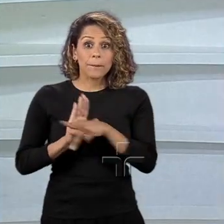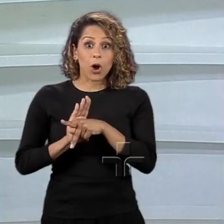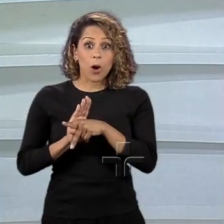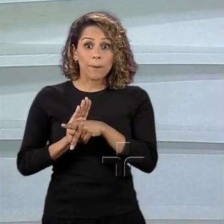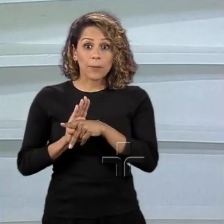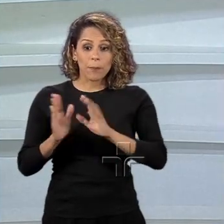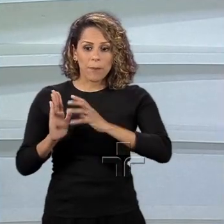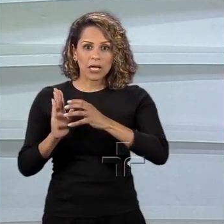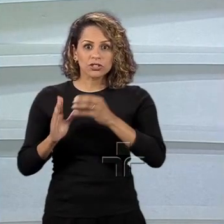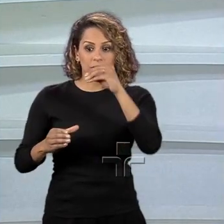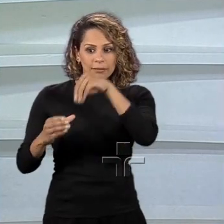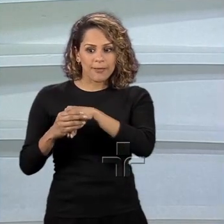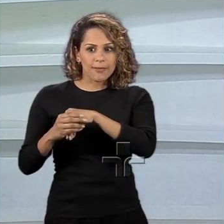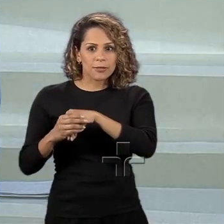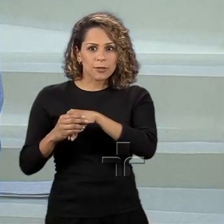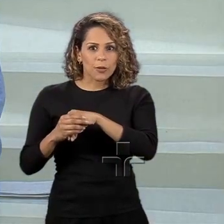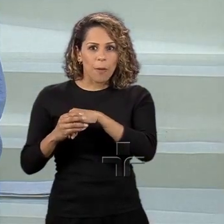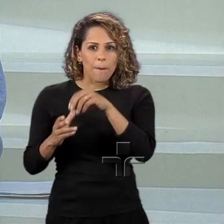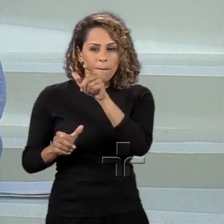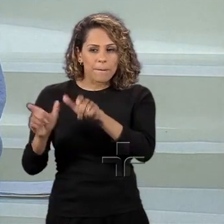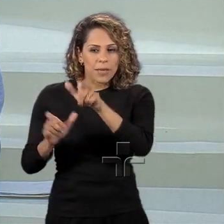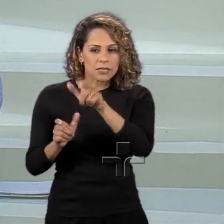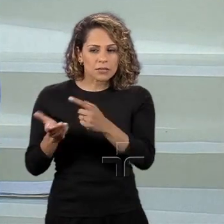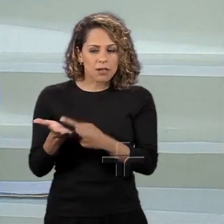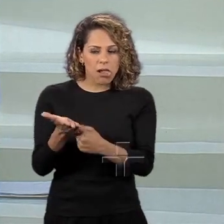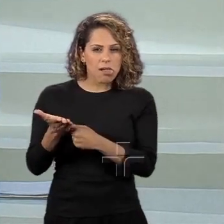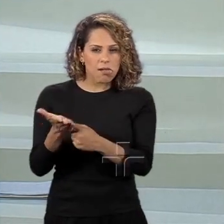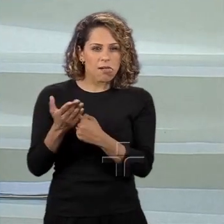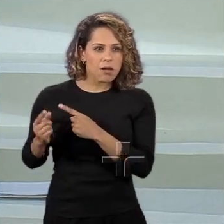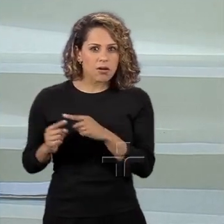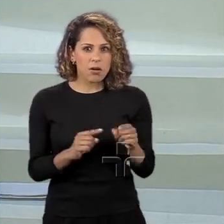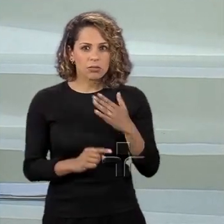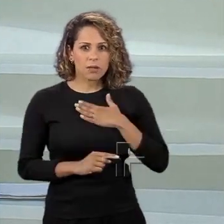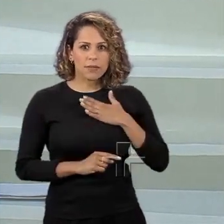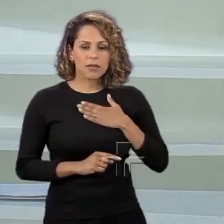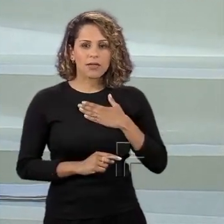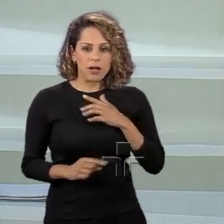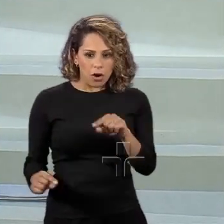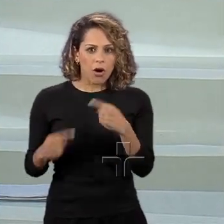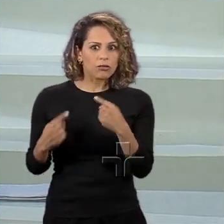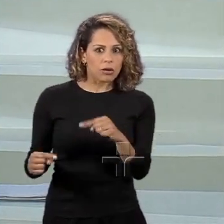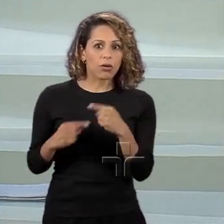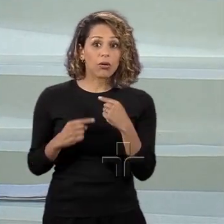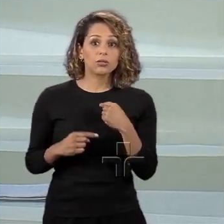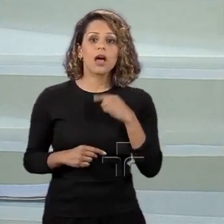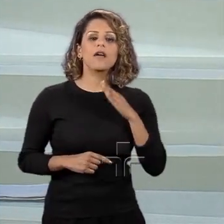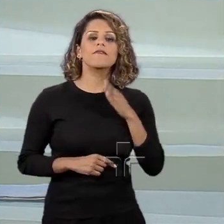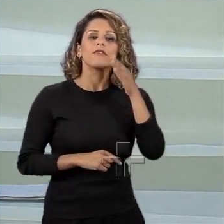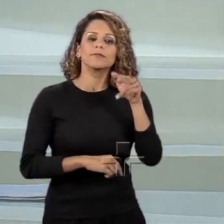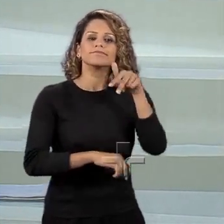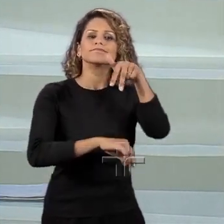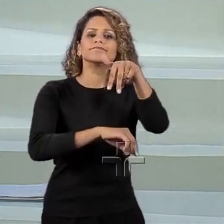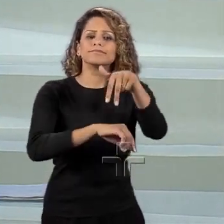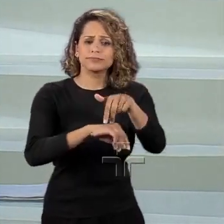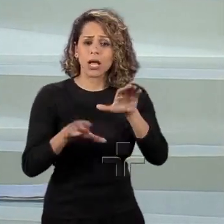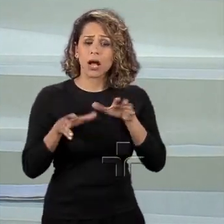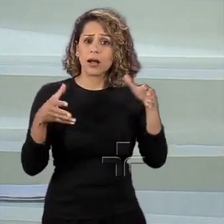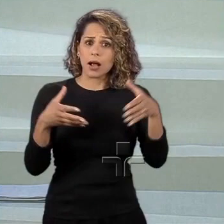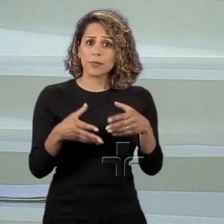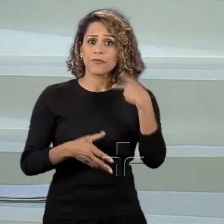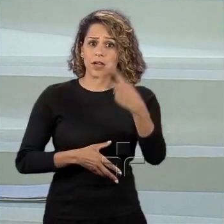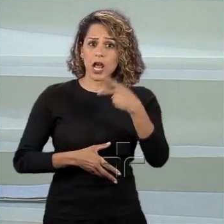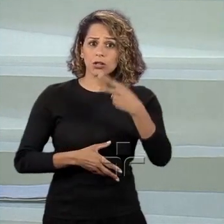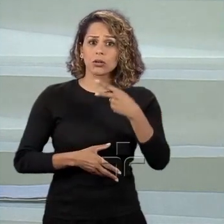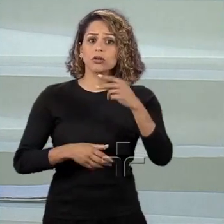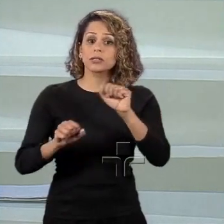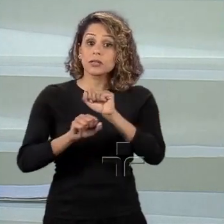eu ser candidato a vice. Eu me ofereci para a Câmara, fui na Câmara, fiz uma exposição para todos os vereadores sobre aquele licenciamento específico,